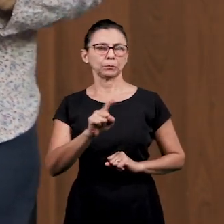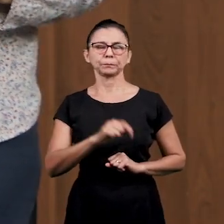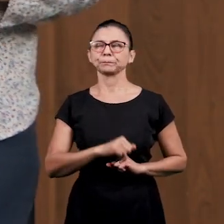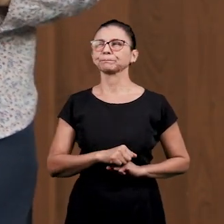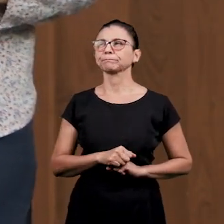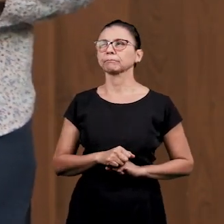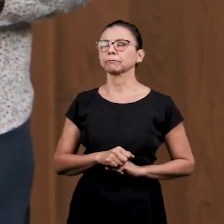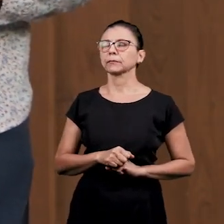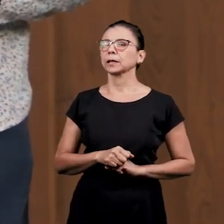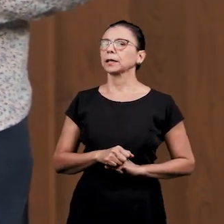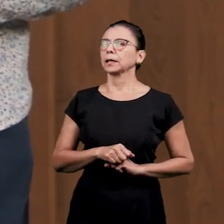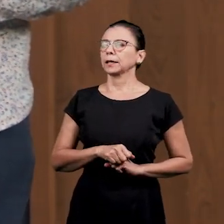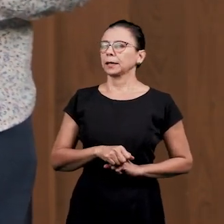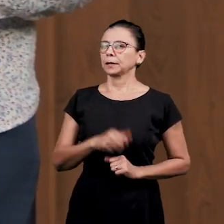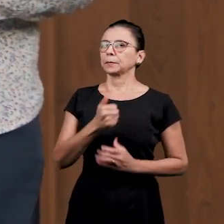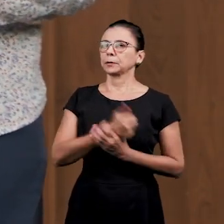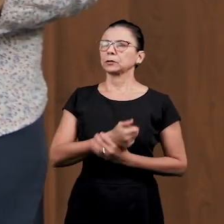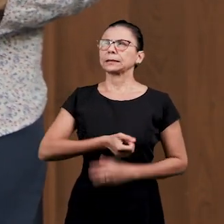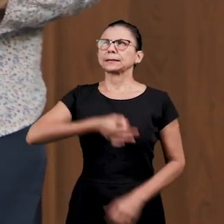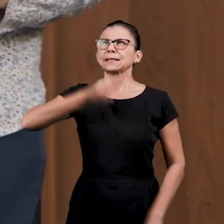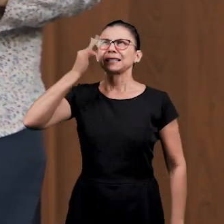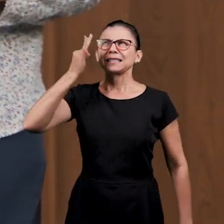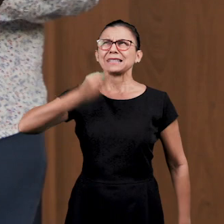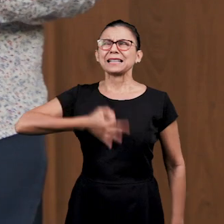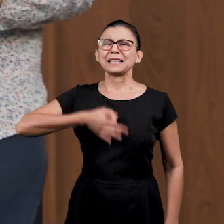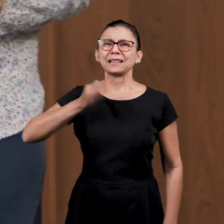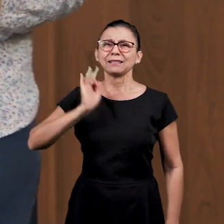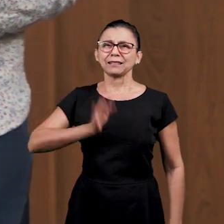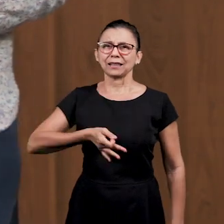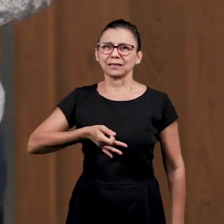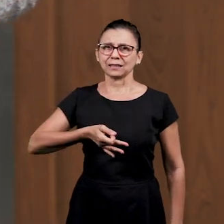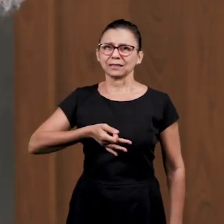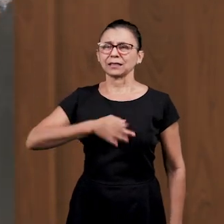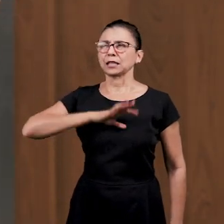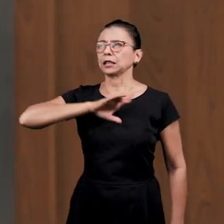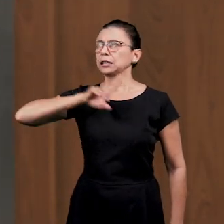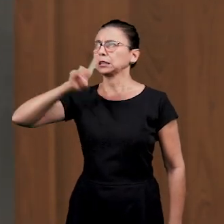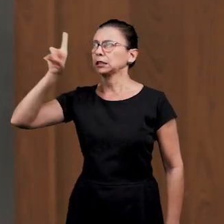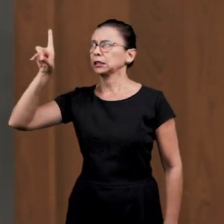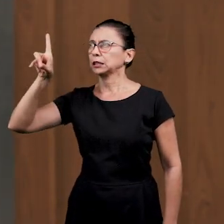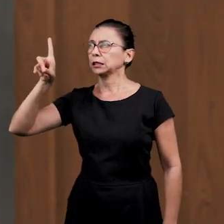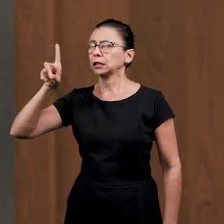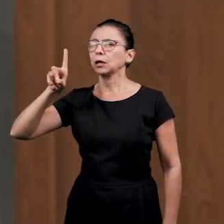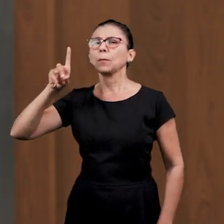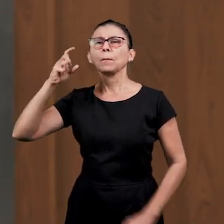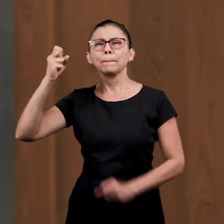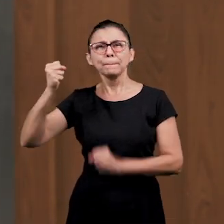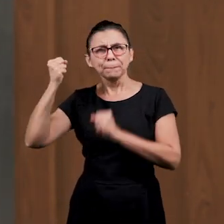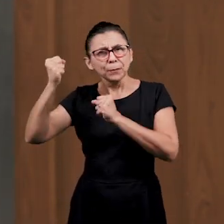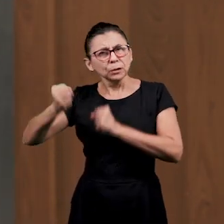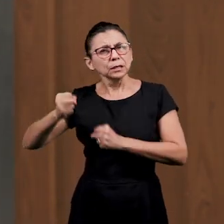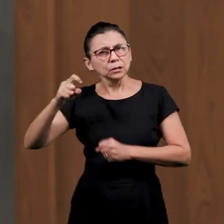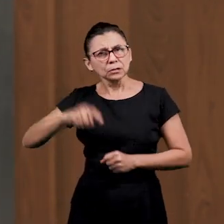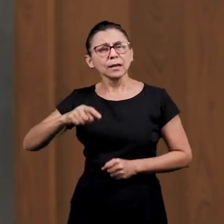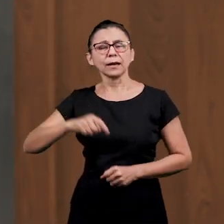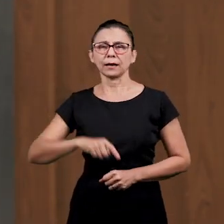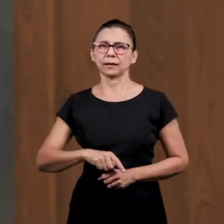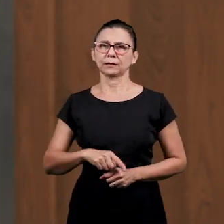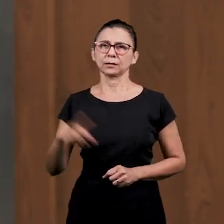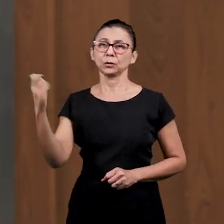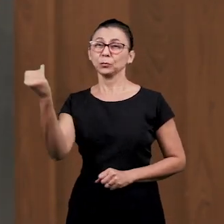estava certo de que o Deus a quem ele servia era poderoso. E tudo